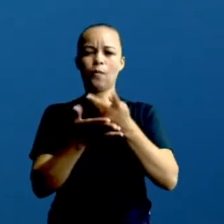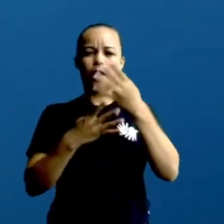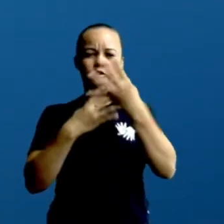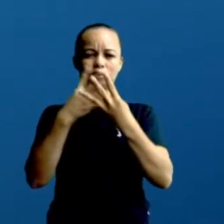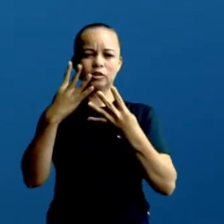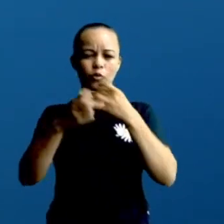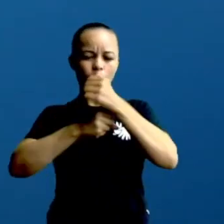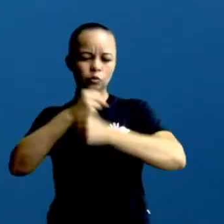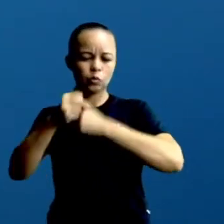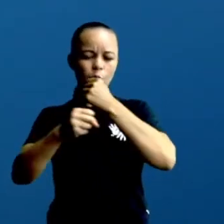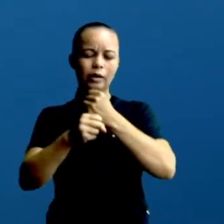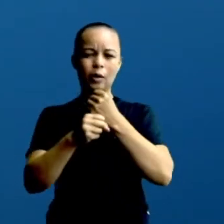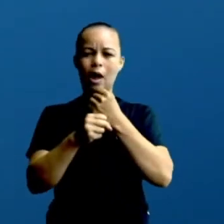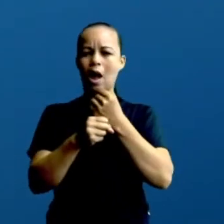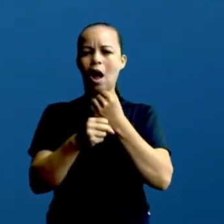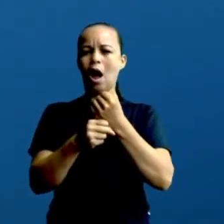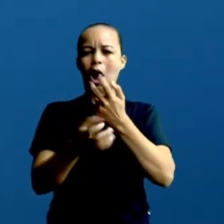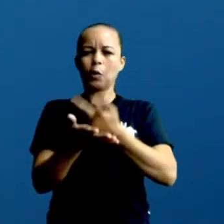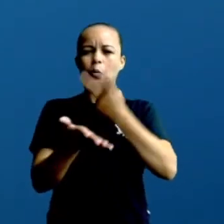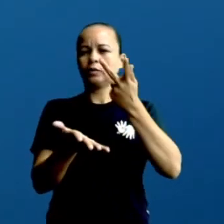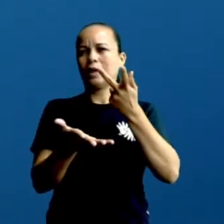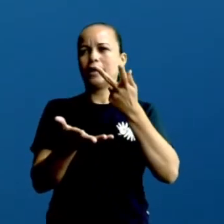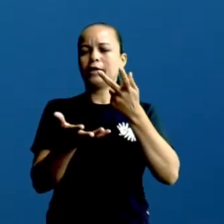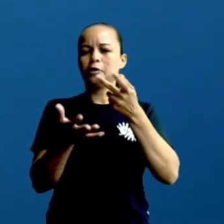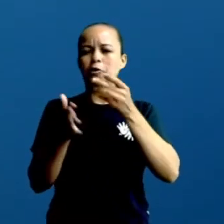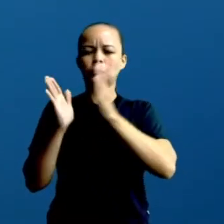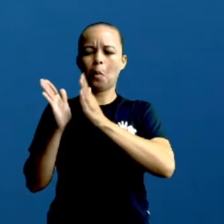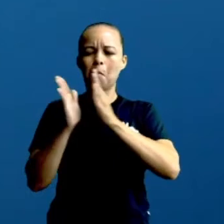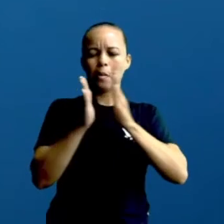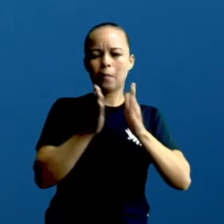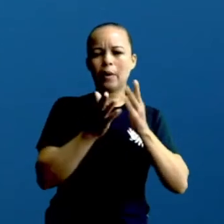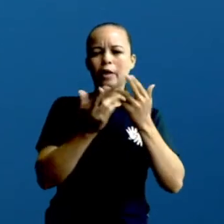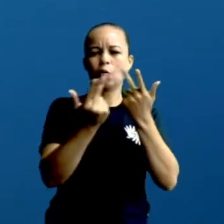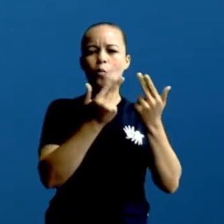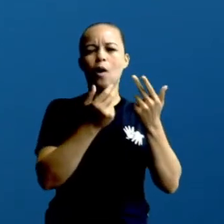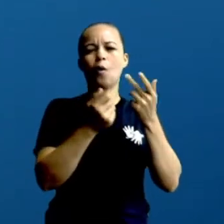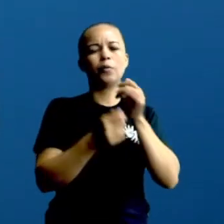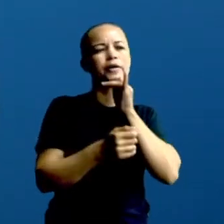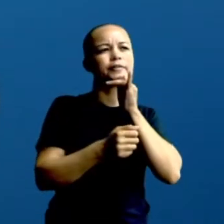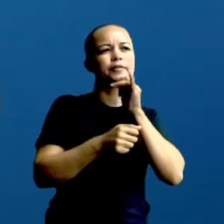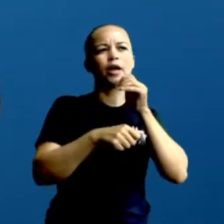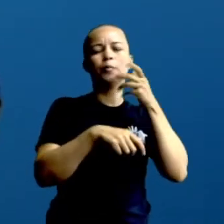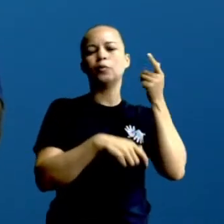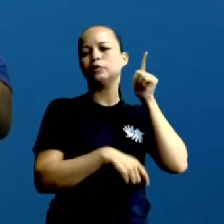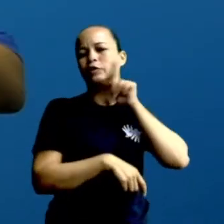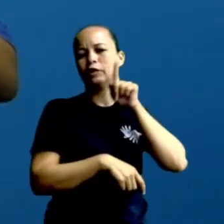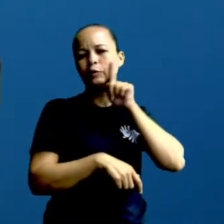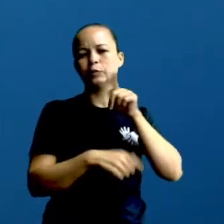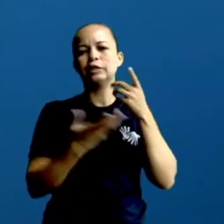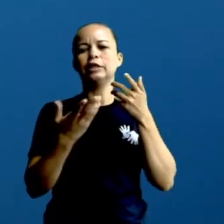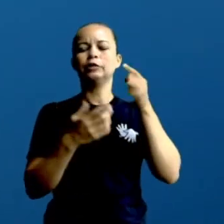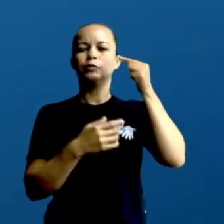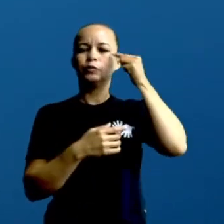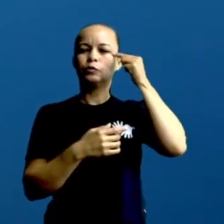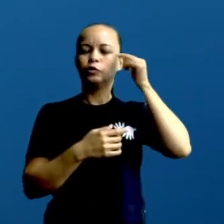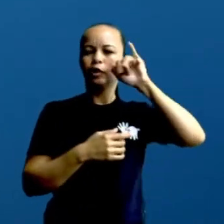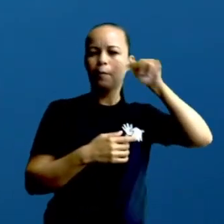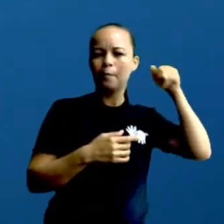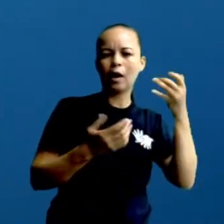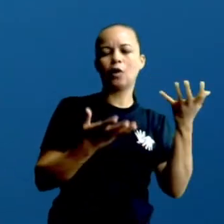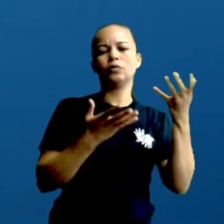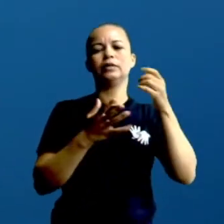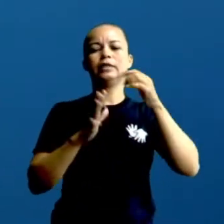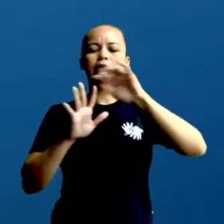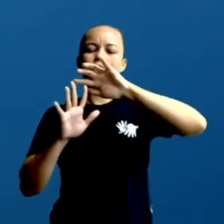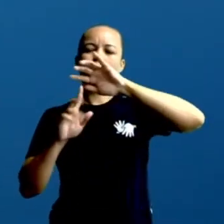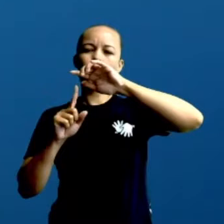acontecem assim direitinho, como por exemplo nos Estados Unidos, no Japão, que aí no outono as folhas